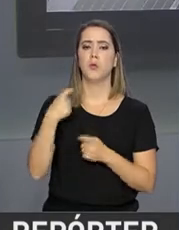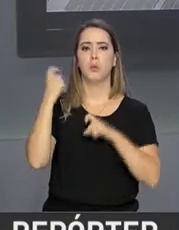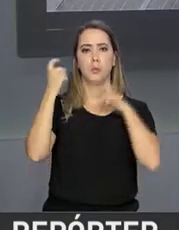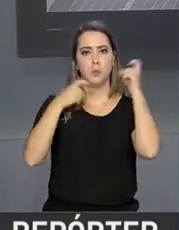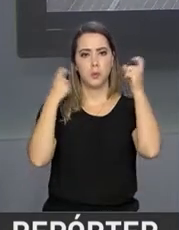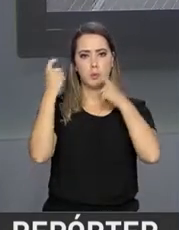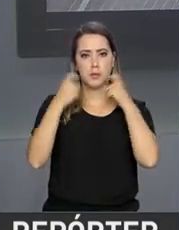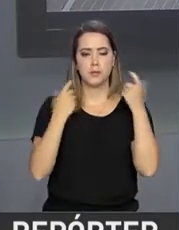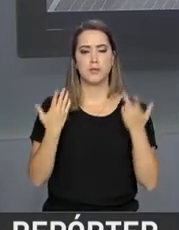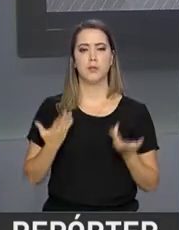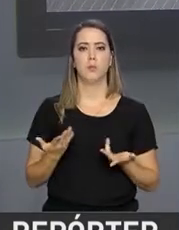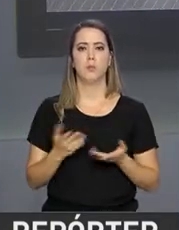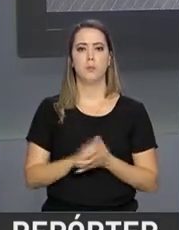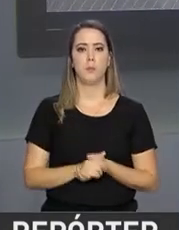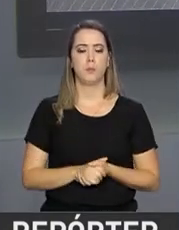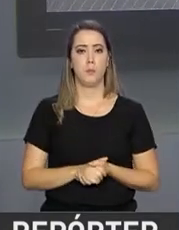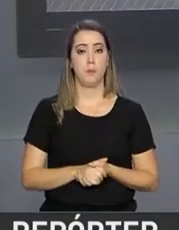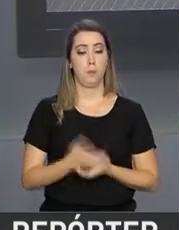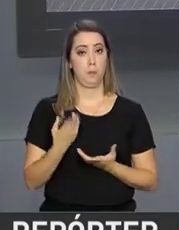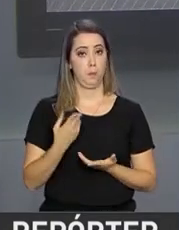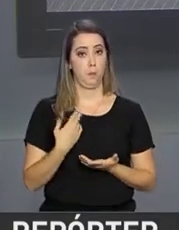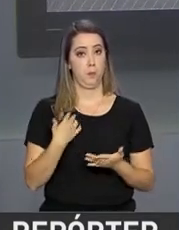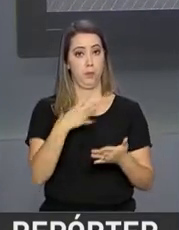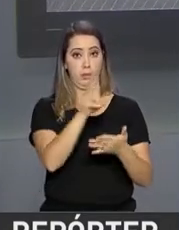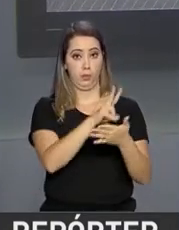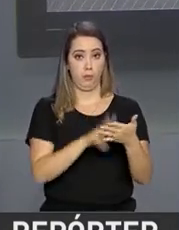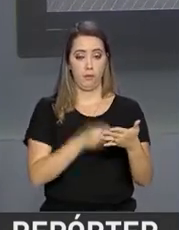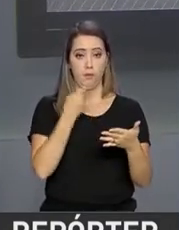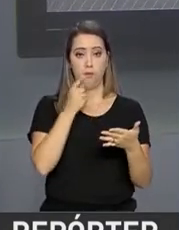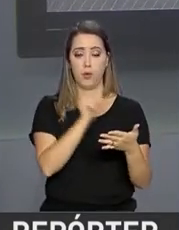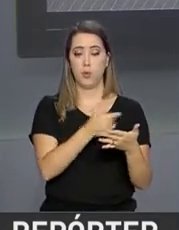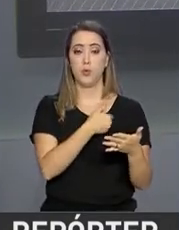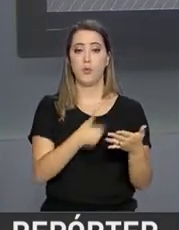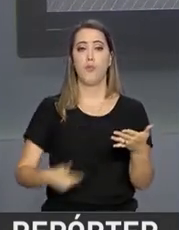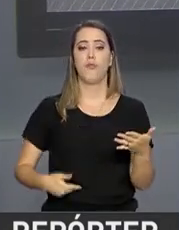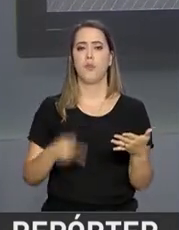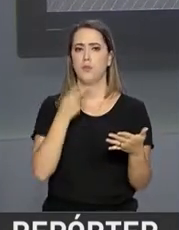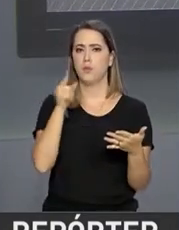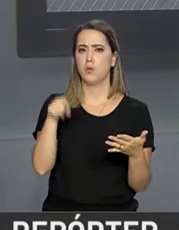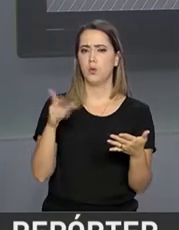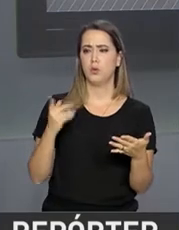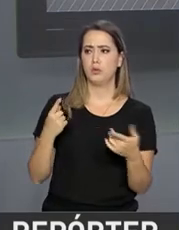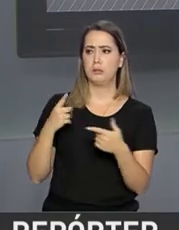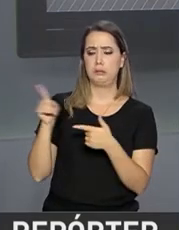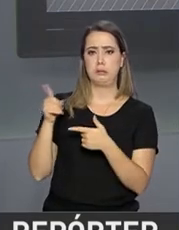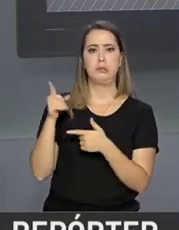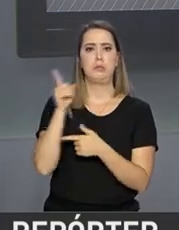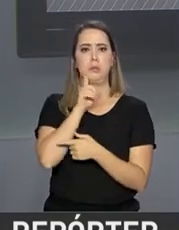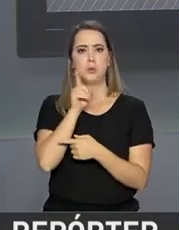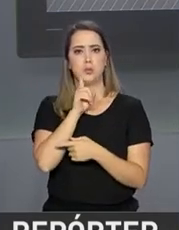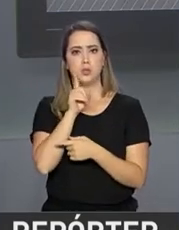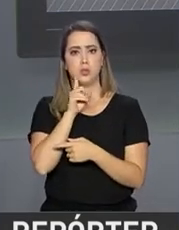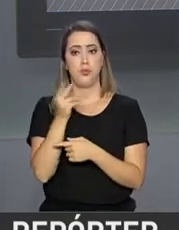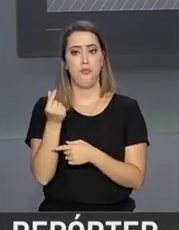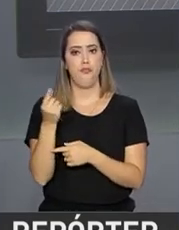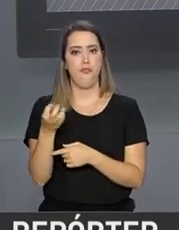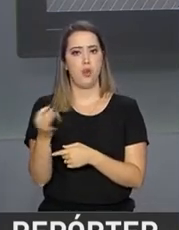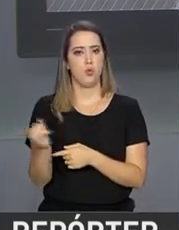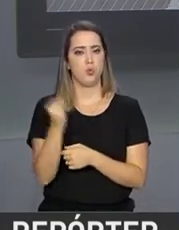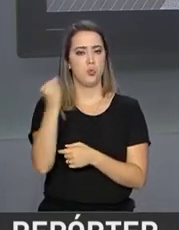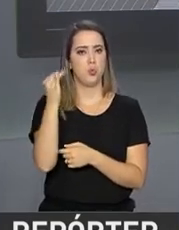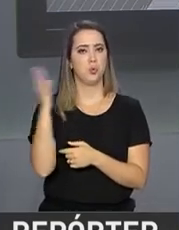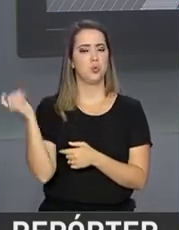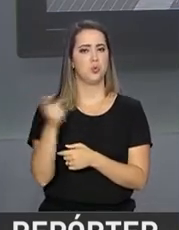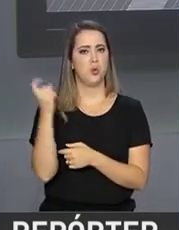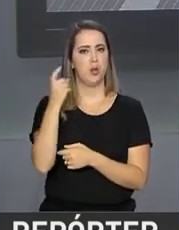com grande preocupação segundo a nota o governo diz que as medidas vão causar graves em prejuízos às exportações